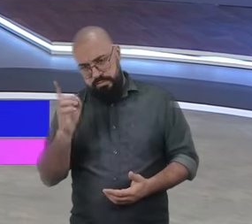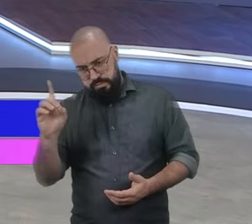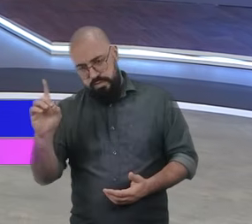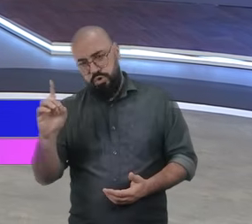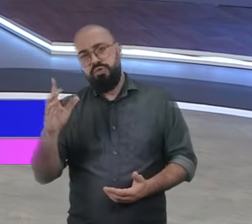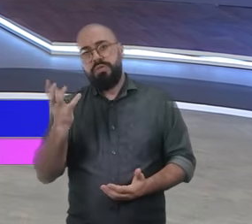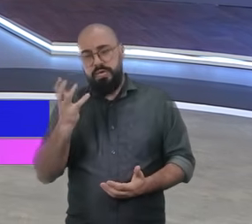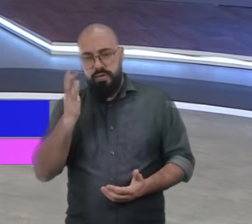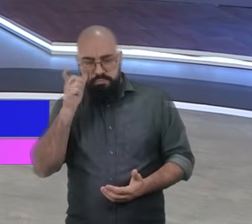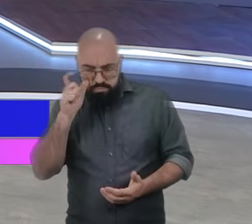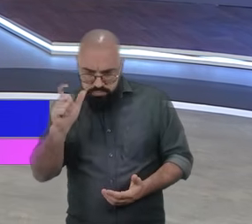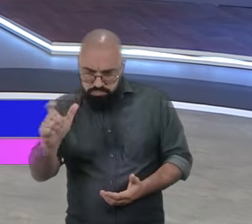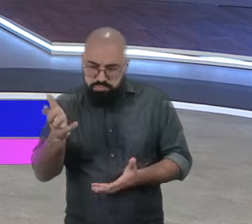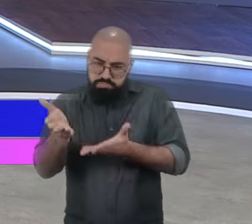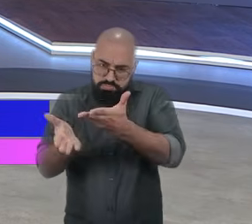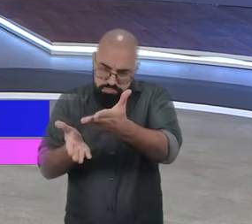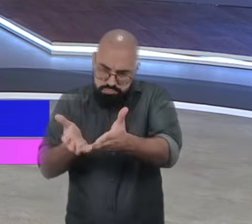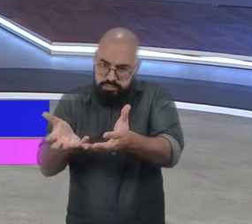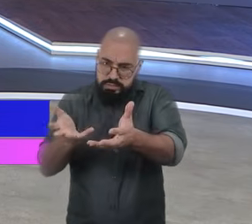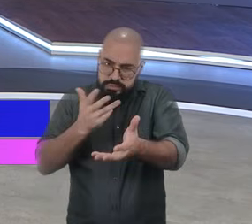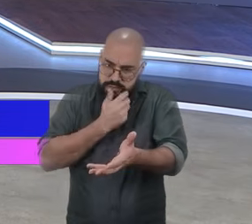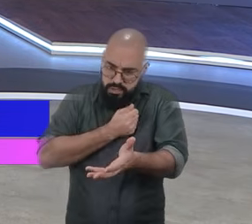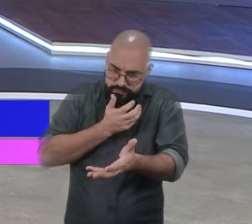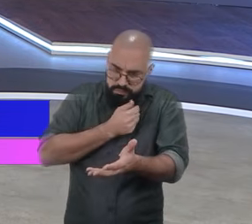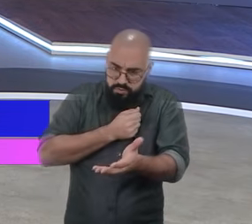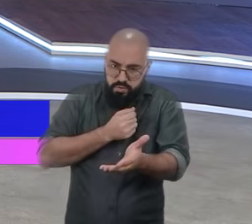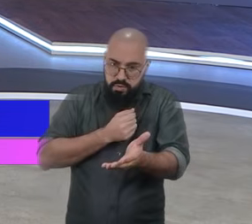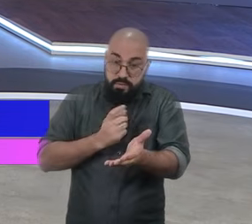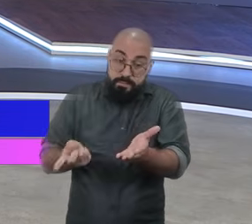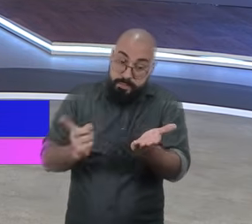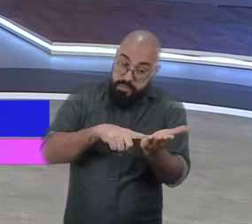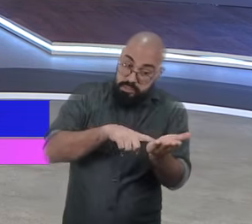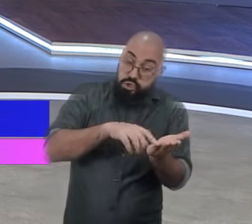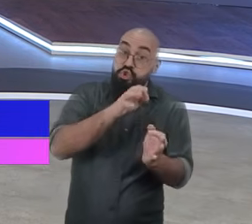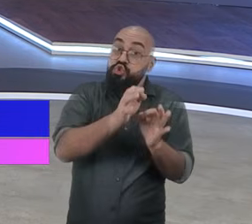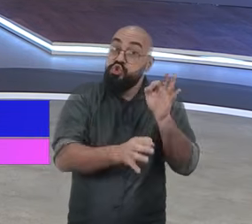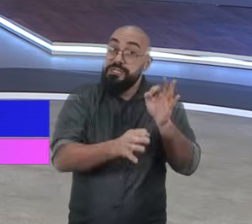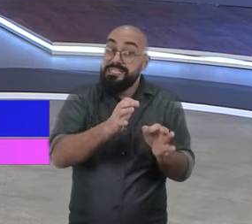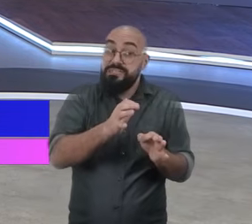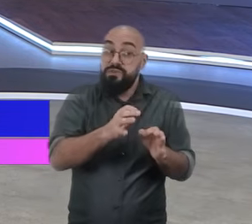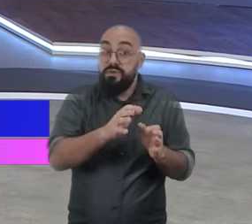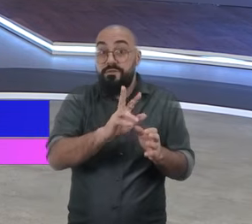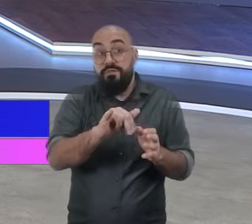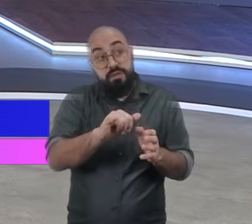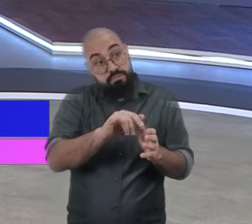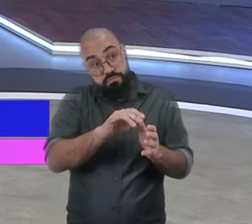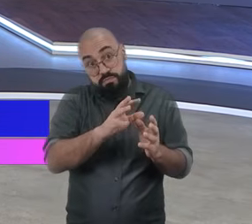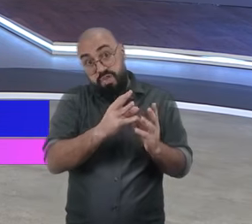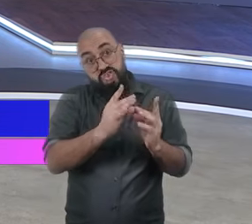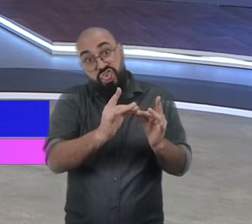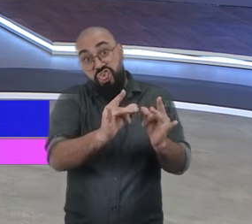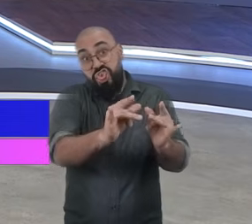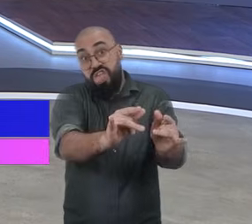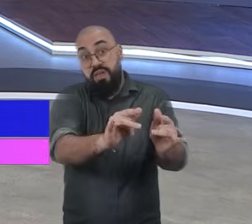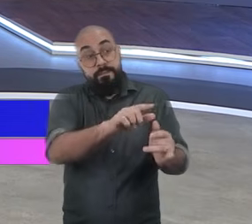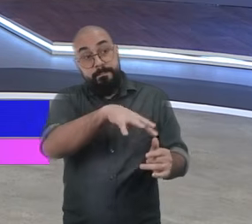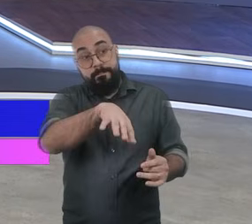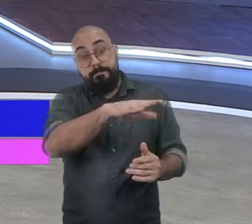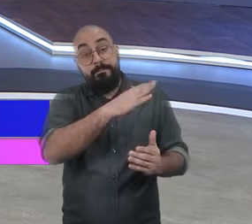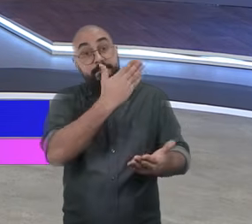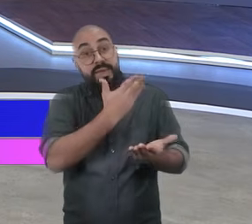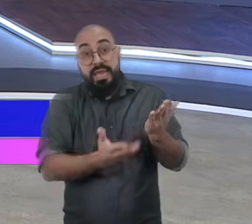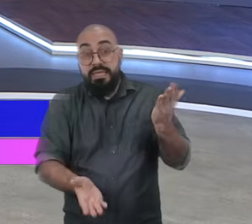salvar. Por outro lado, o juízo ou a justiça fará com que algumas pessoas não se salvem, que elas se percam, que recebam